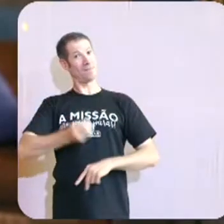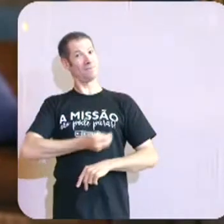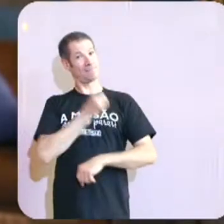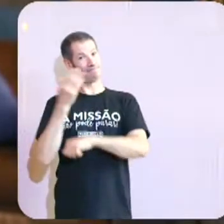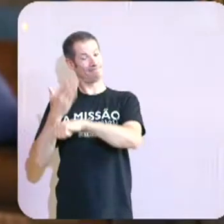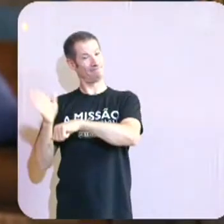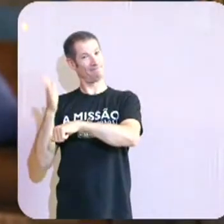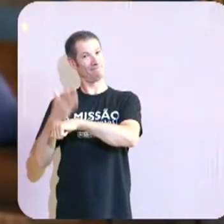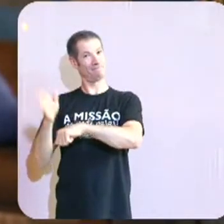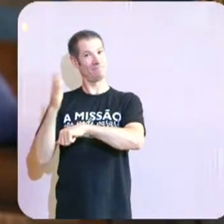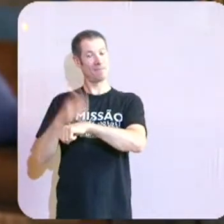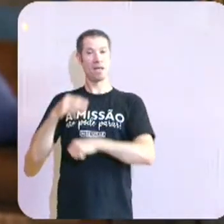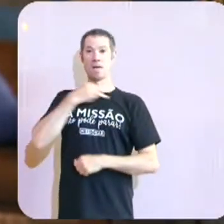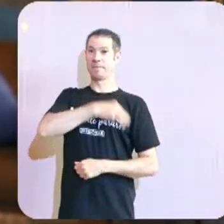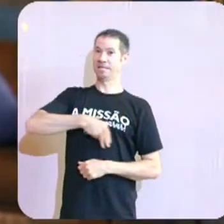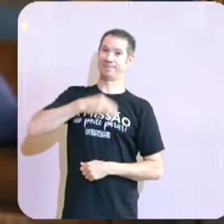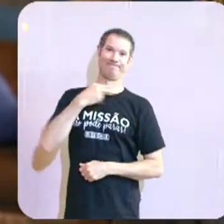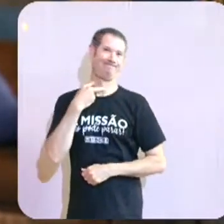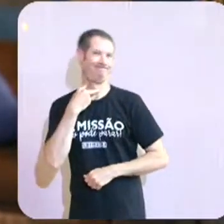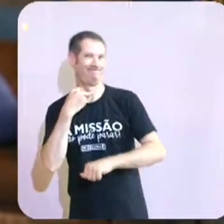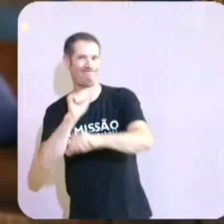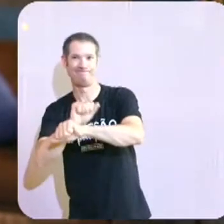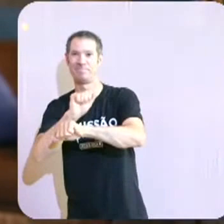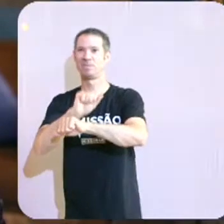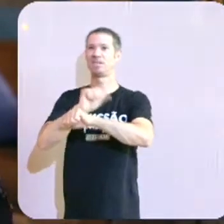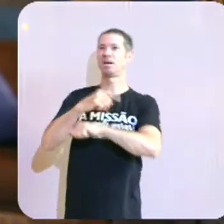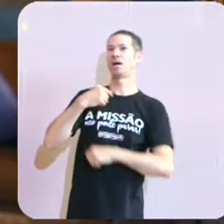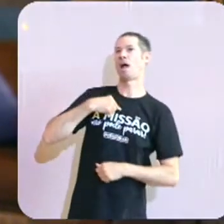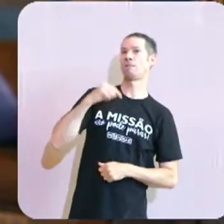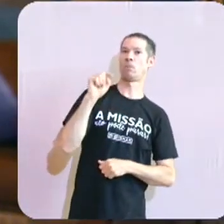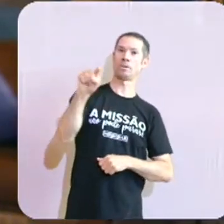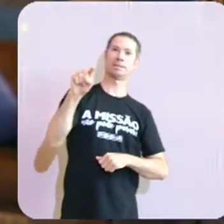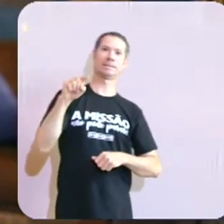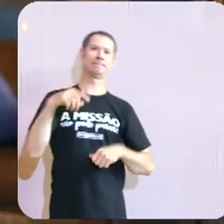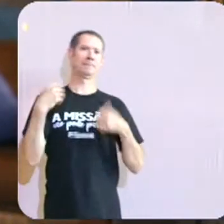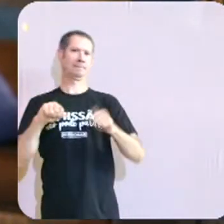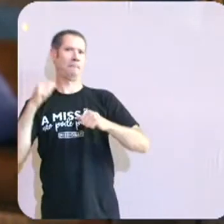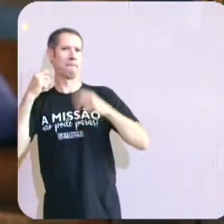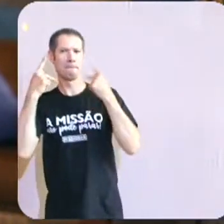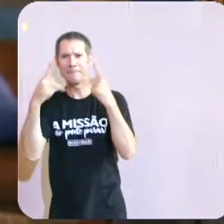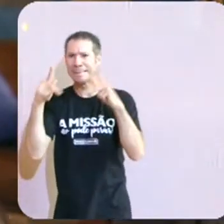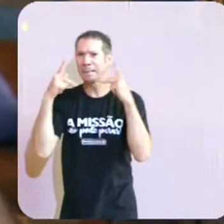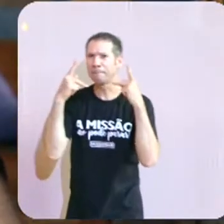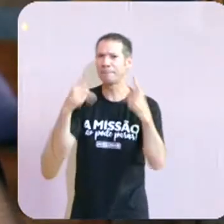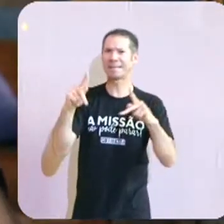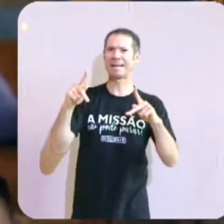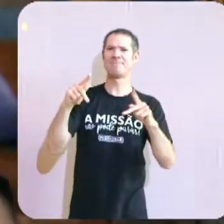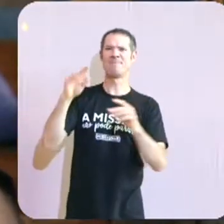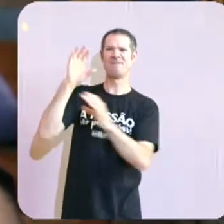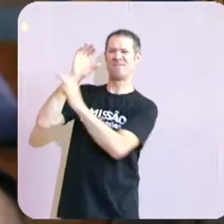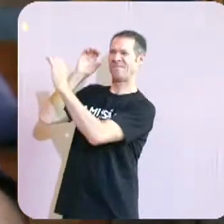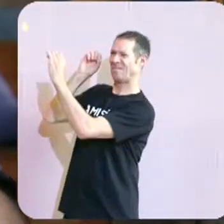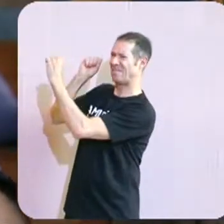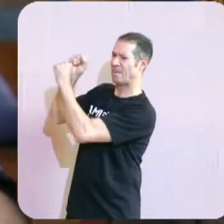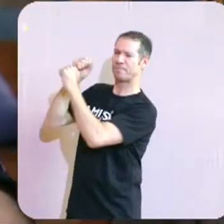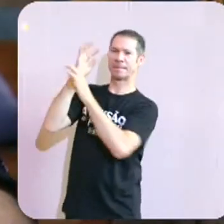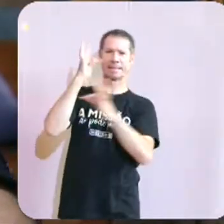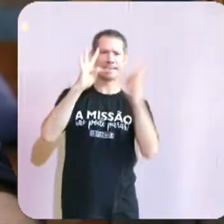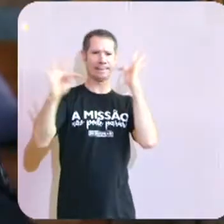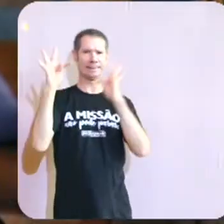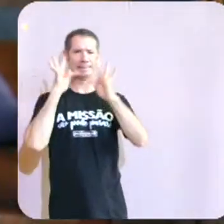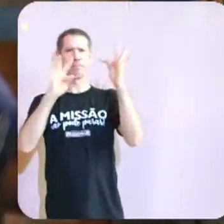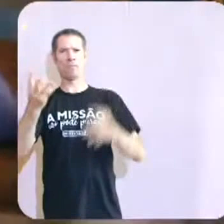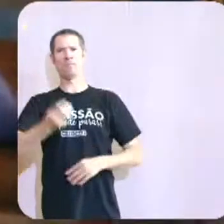ela. A missão não pode parar. E eu e você temos que pregar verbalmente e testemunhar com